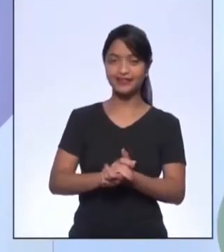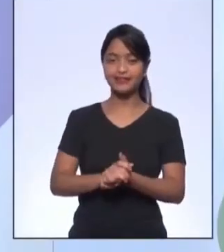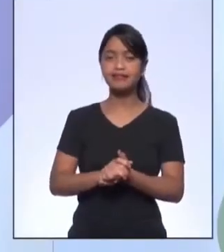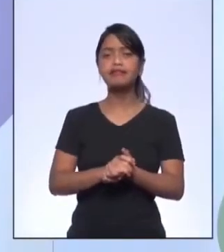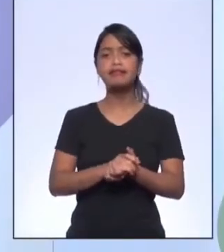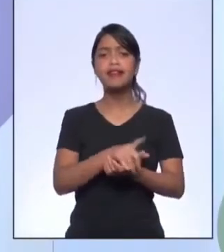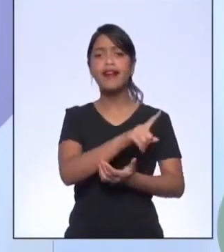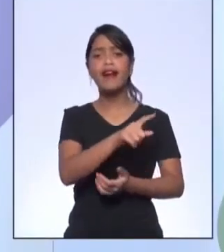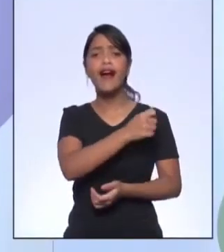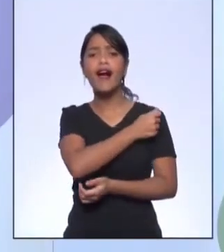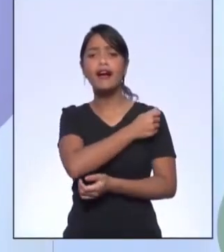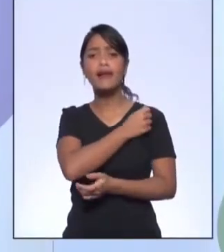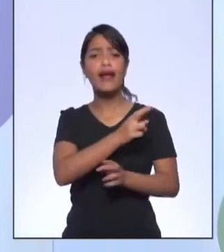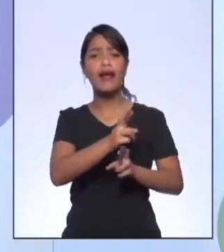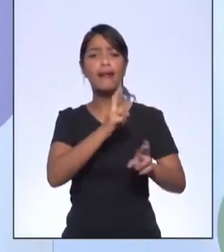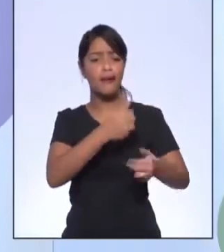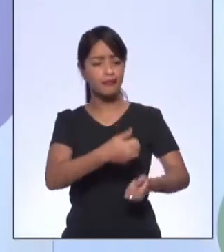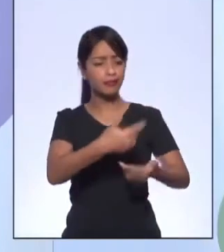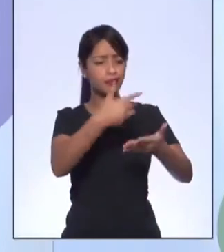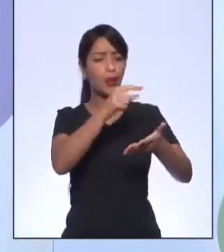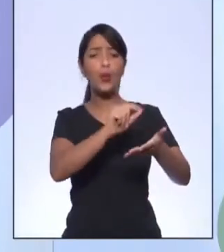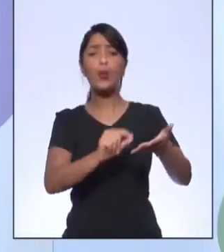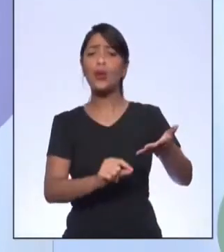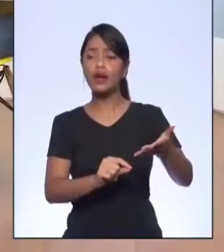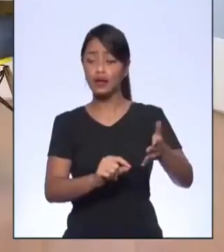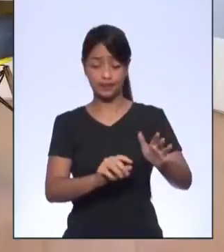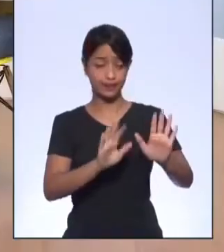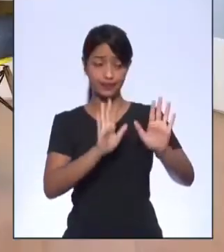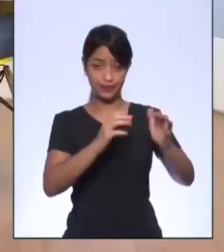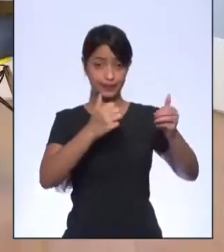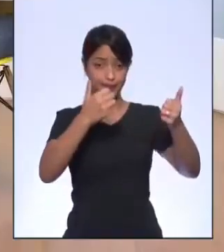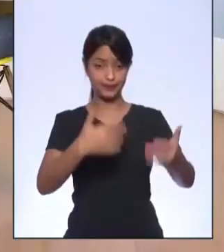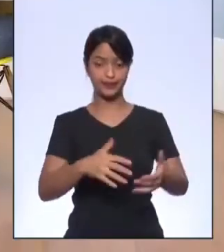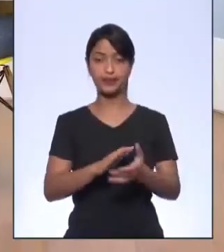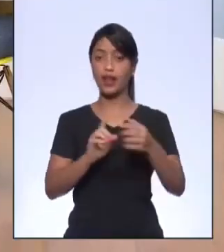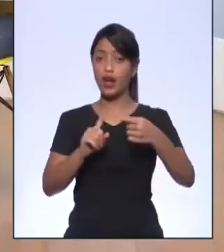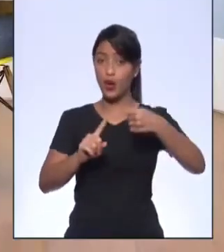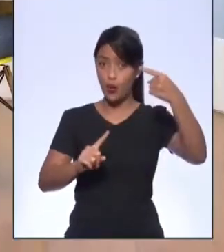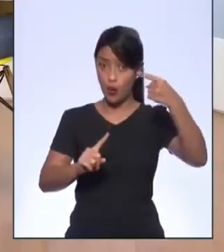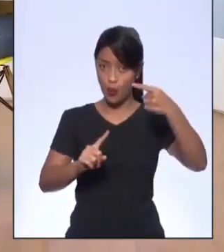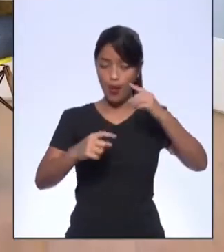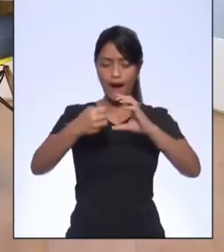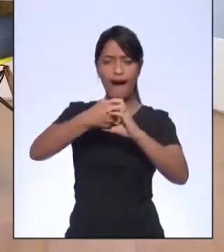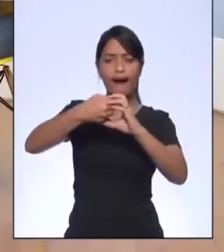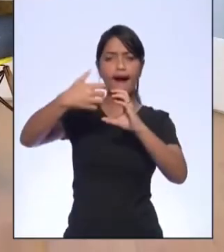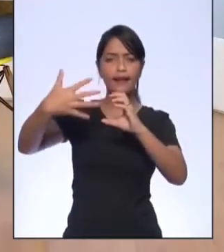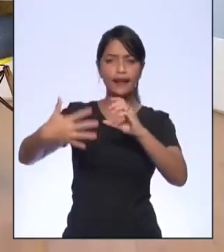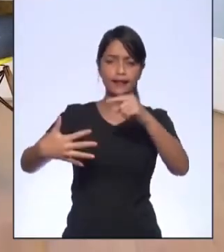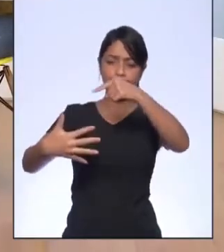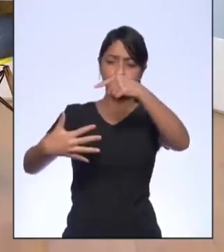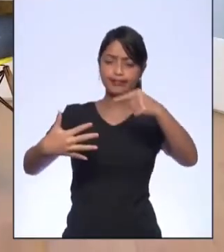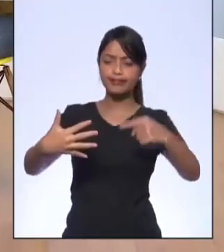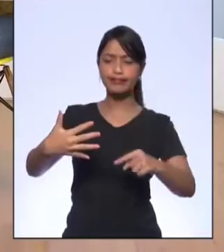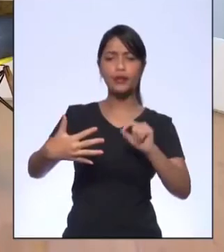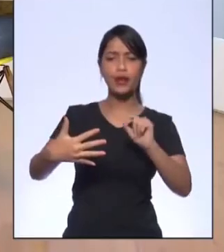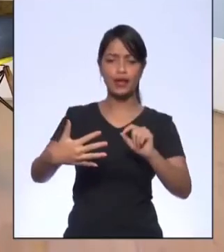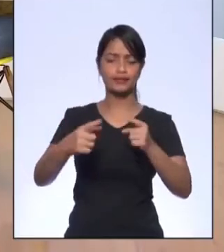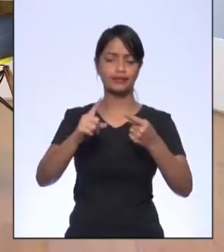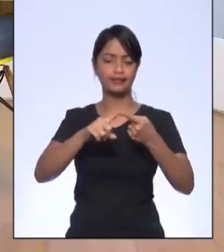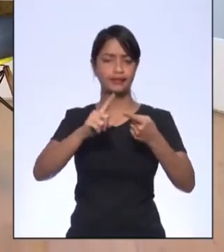Postas? Vamos. Então, é o seguinte, o A1, as características, alguém colocou aqui